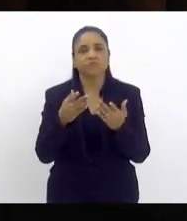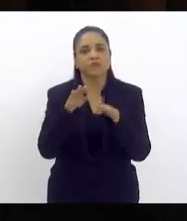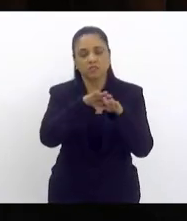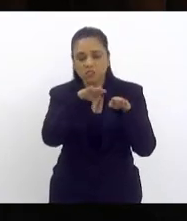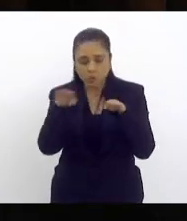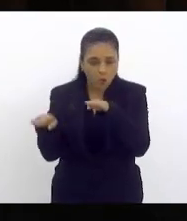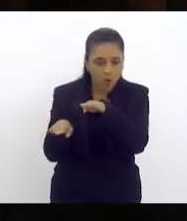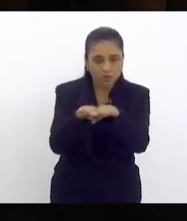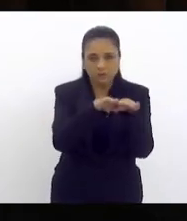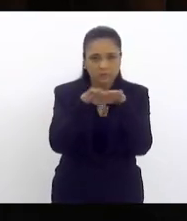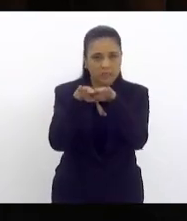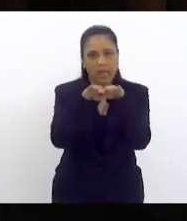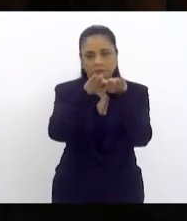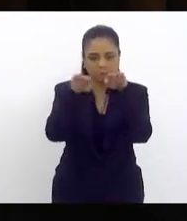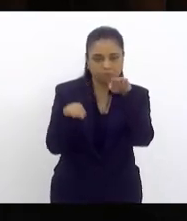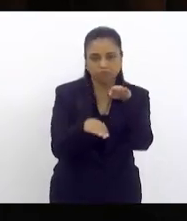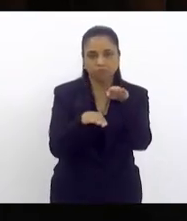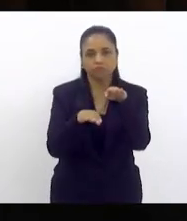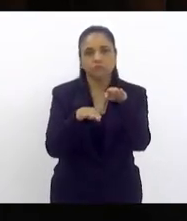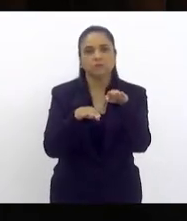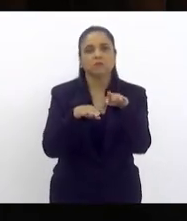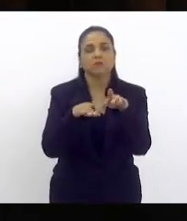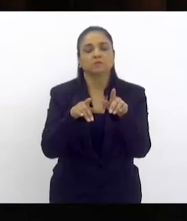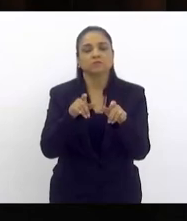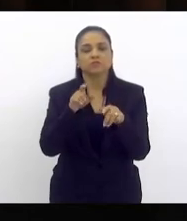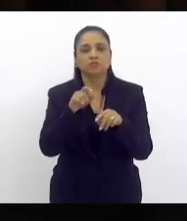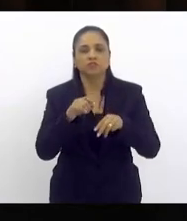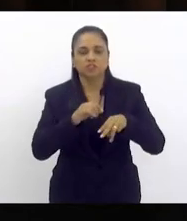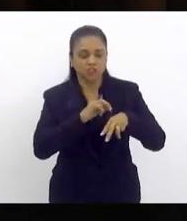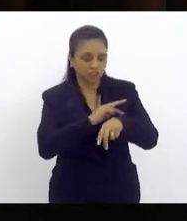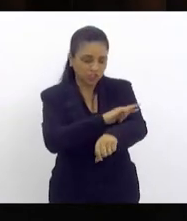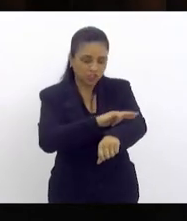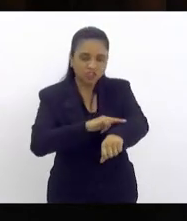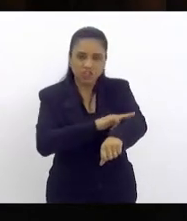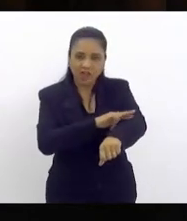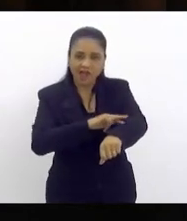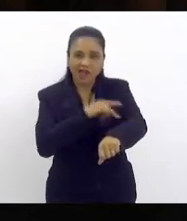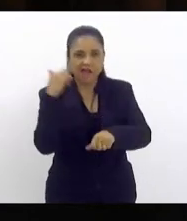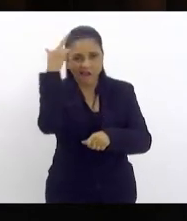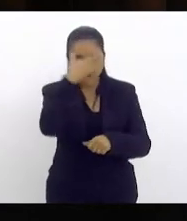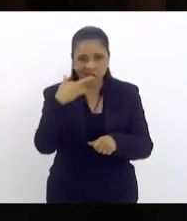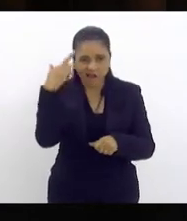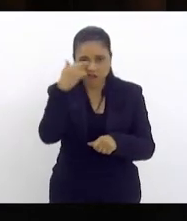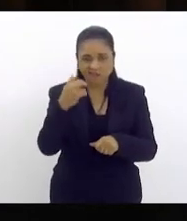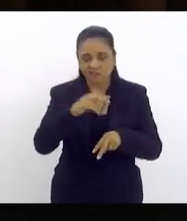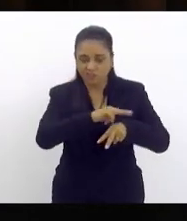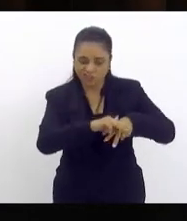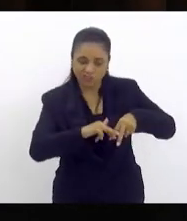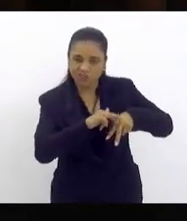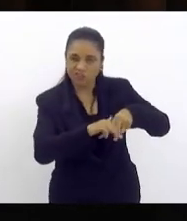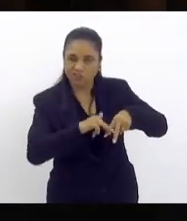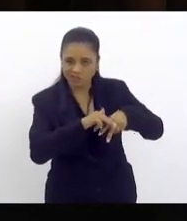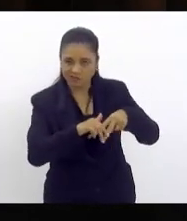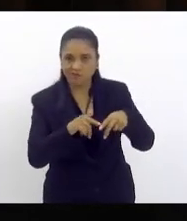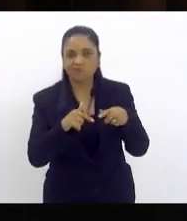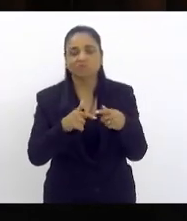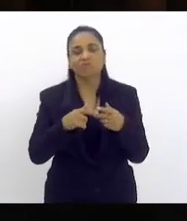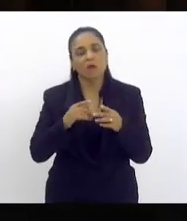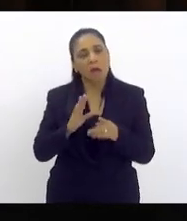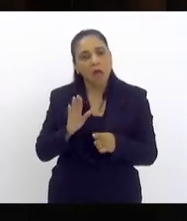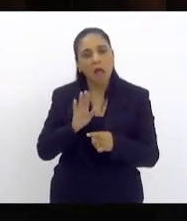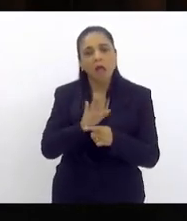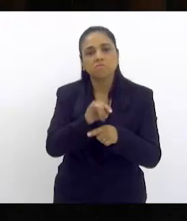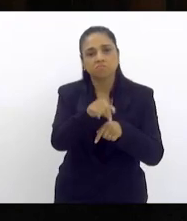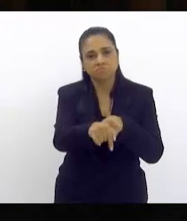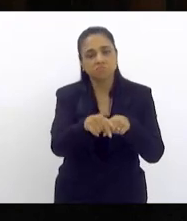desigualdades de gênero, raça e classe no nosso estado, apostando no emprego e renda e apostando no orçamento onde